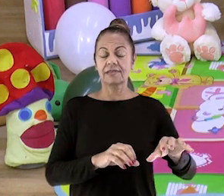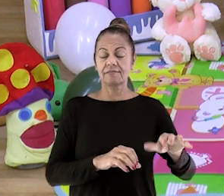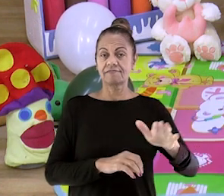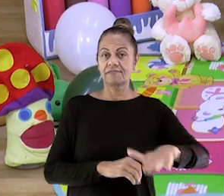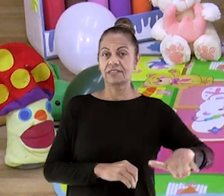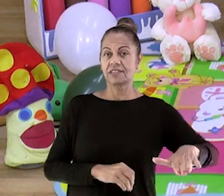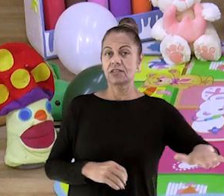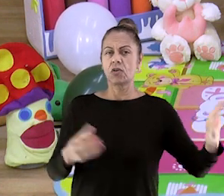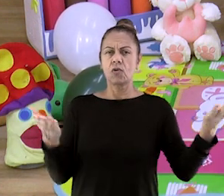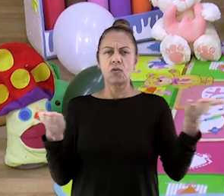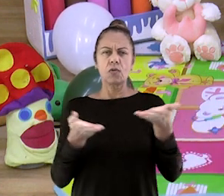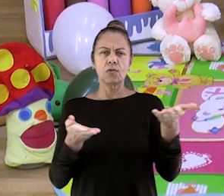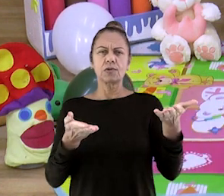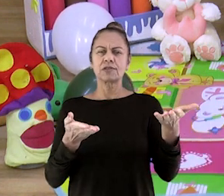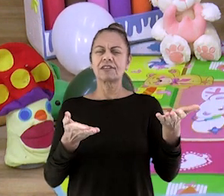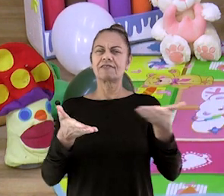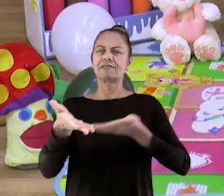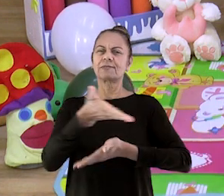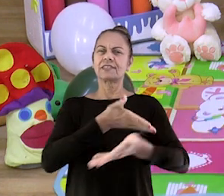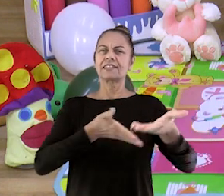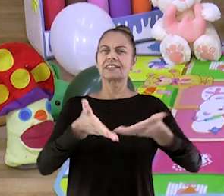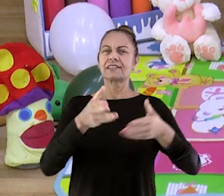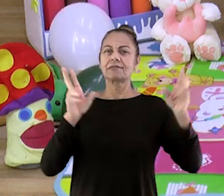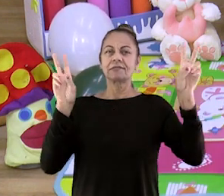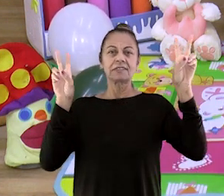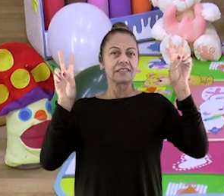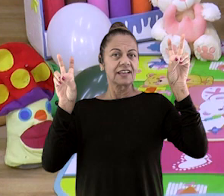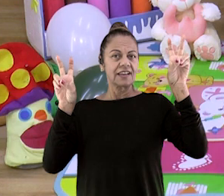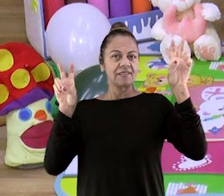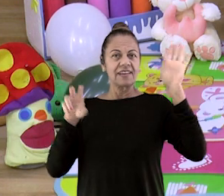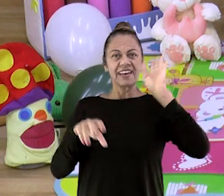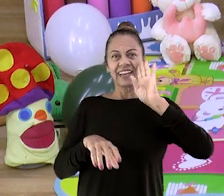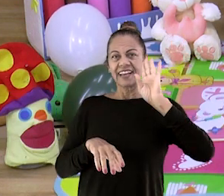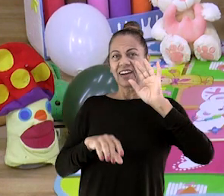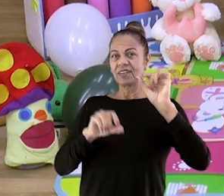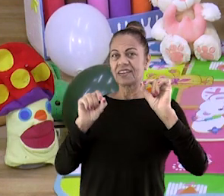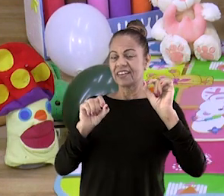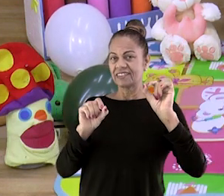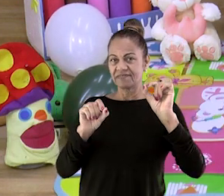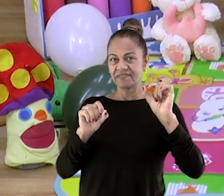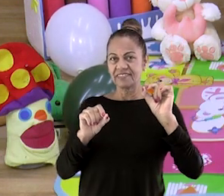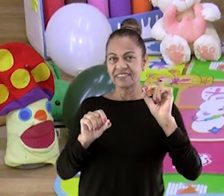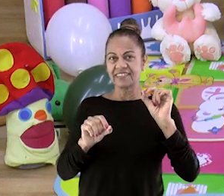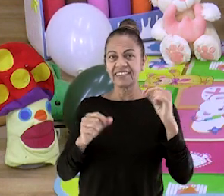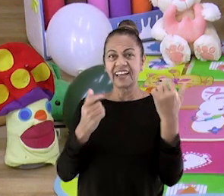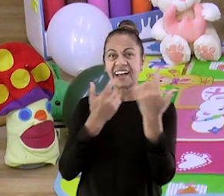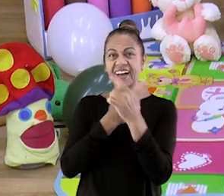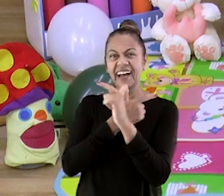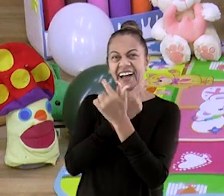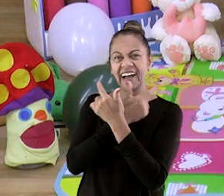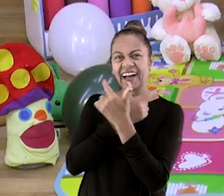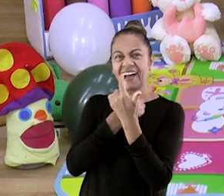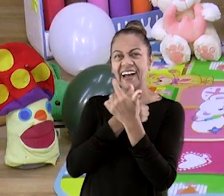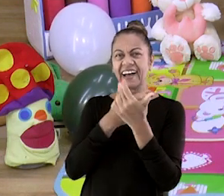interagir com um tema muito legal gargalhando na casa engraçada